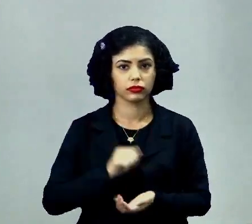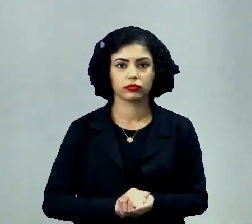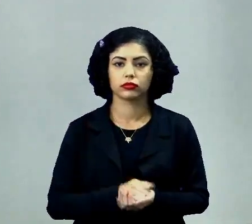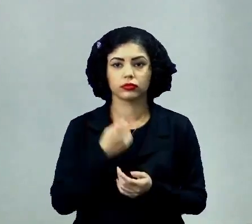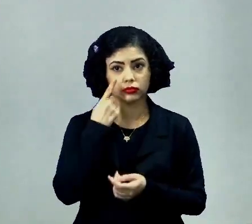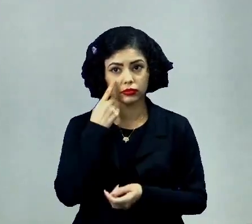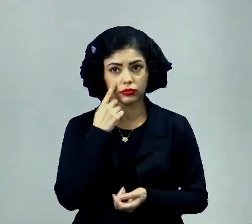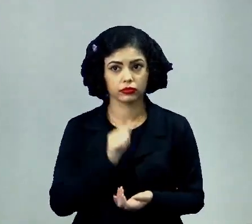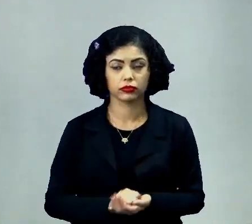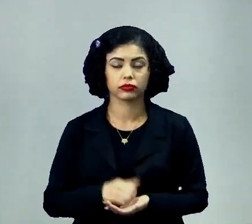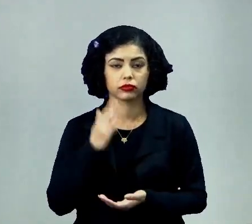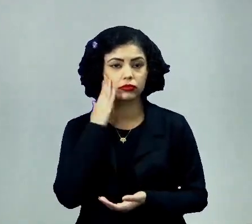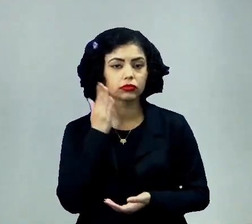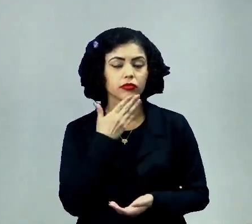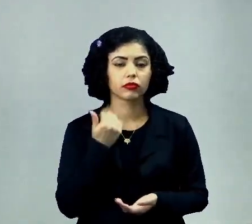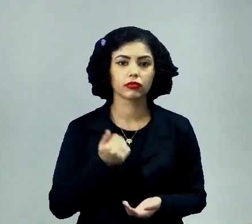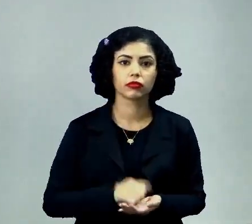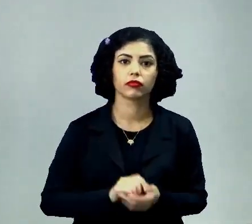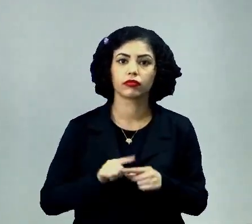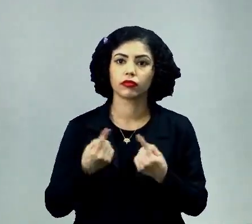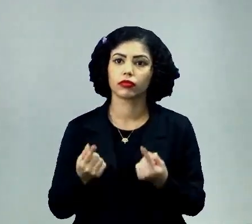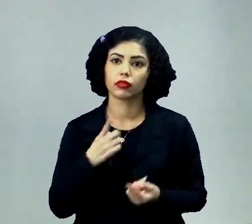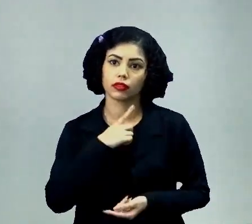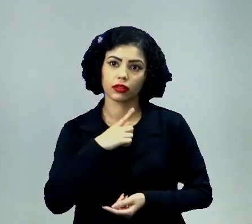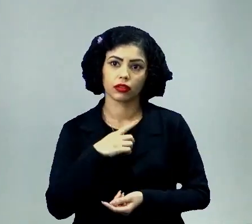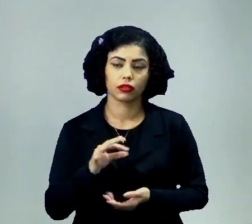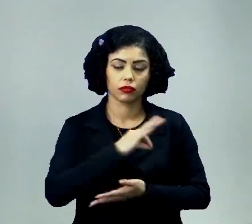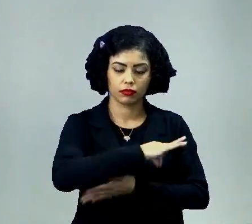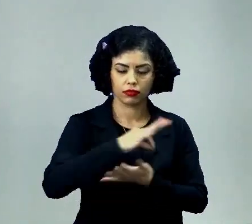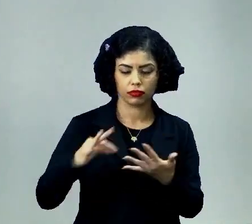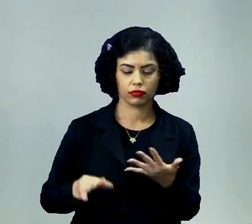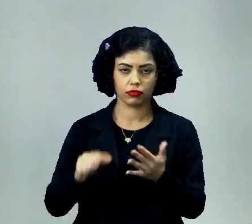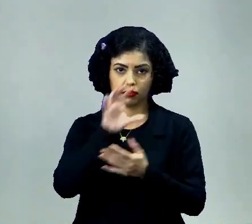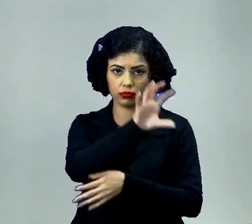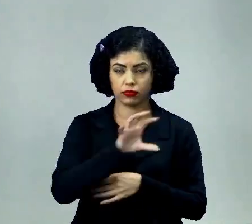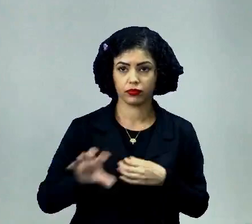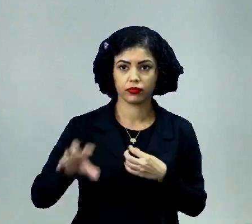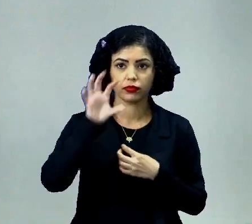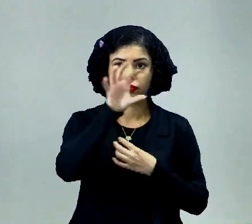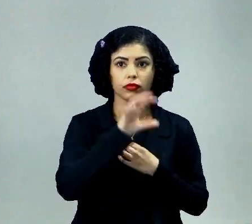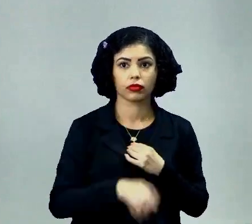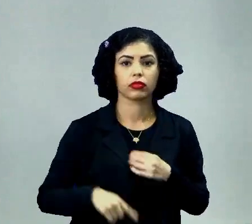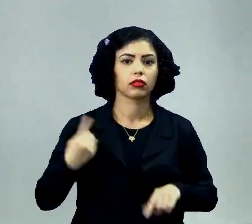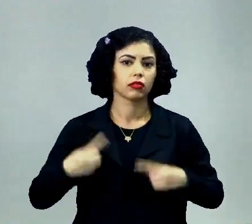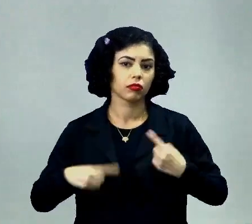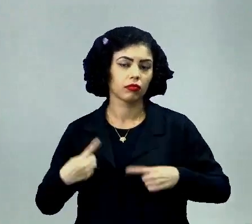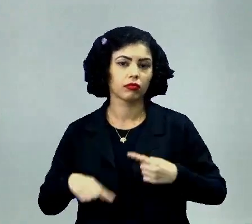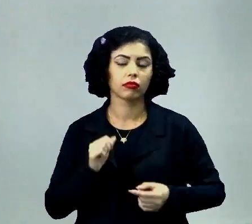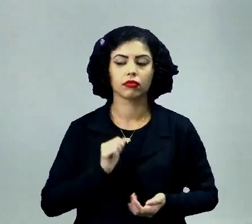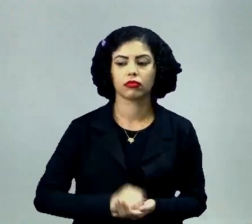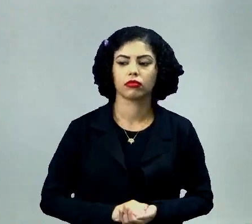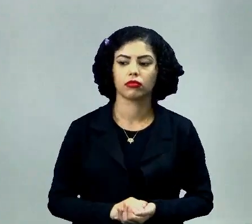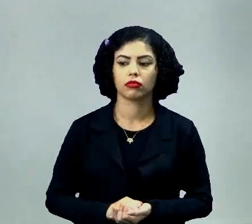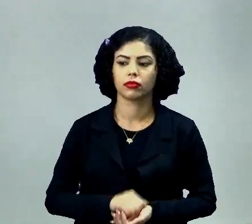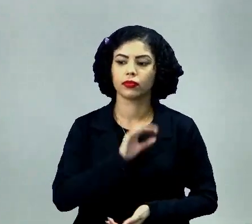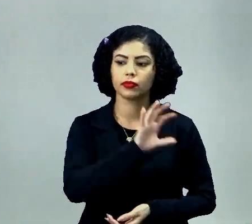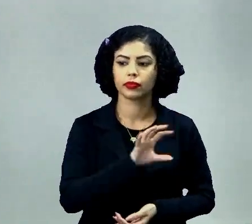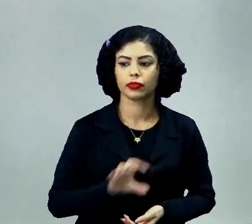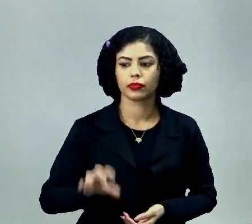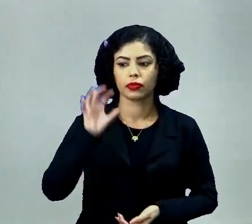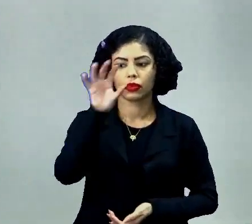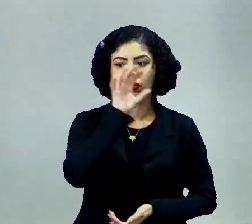olhando para poder compreender melhor. Mas aí a gente tem tipos de mapas, que são mapas políticos, mapas